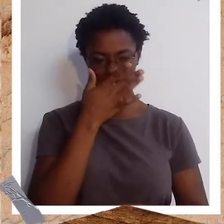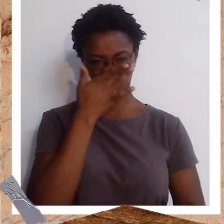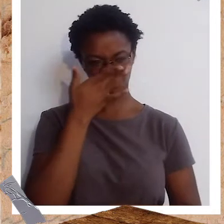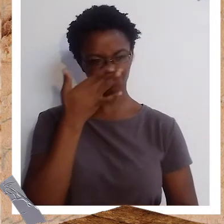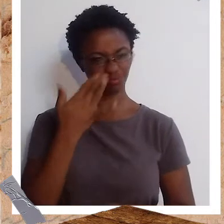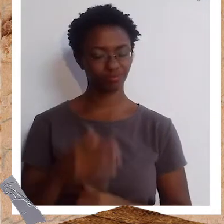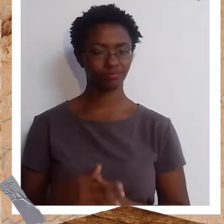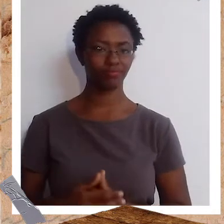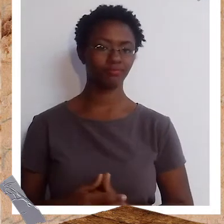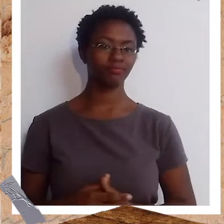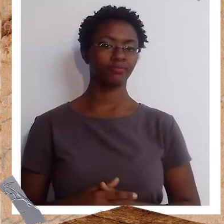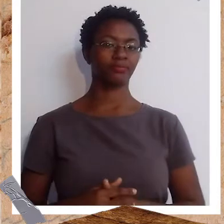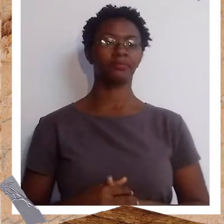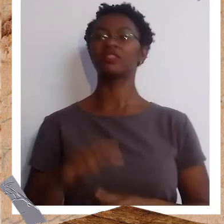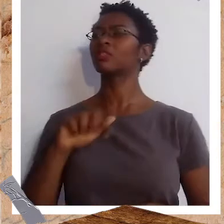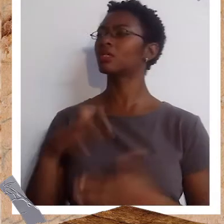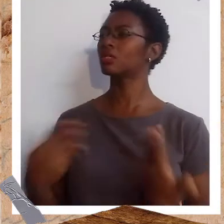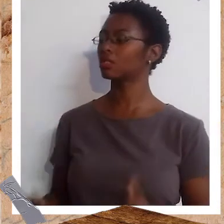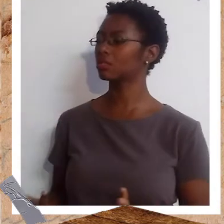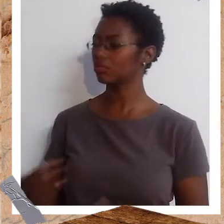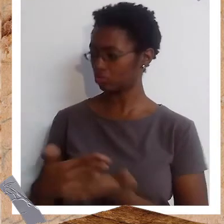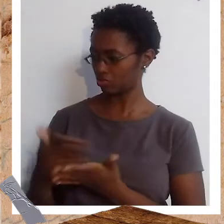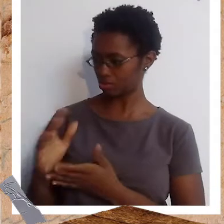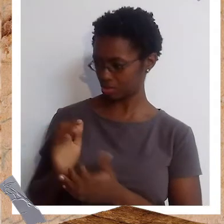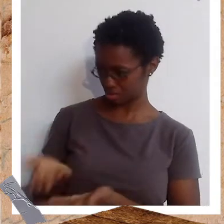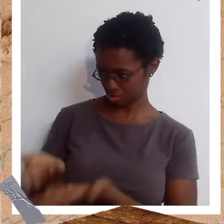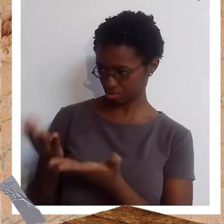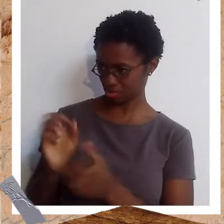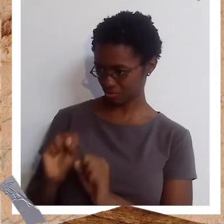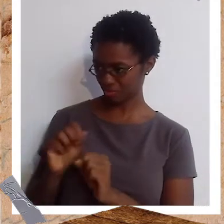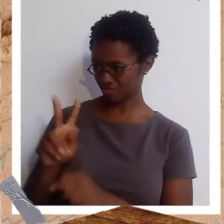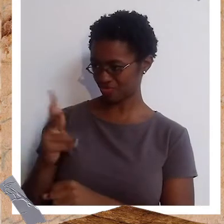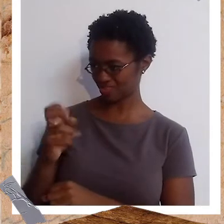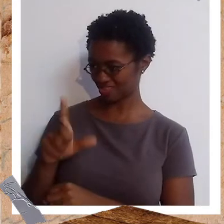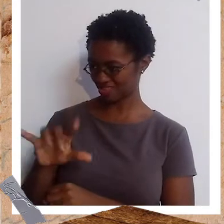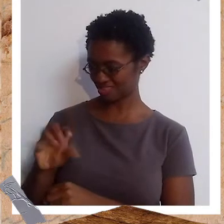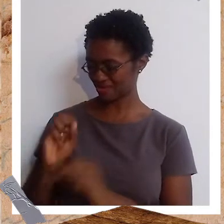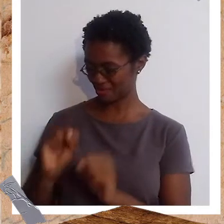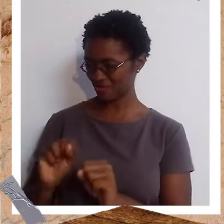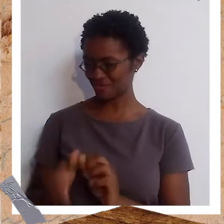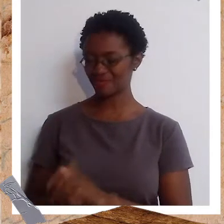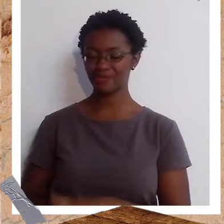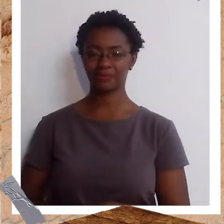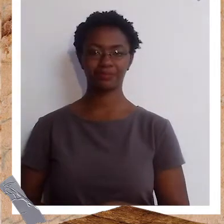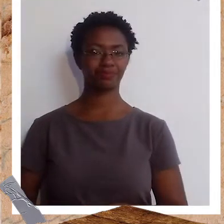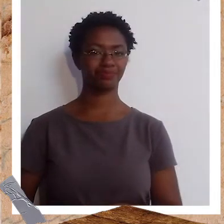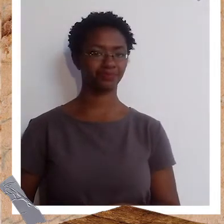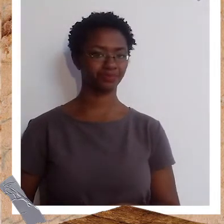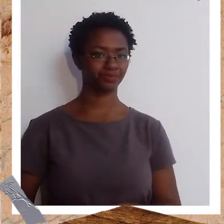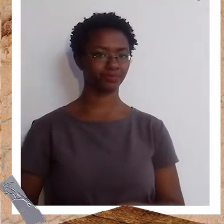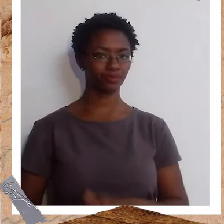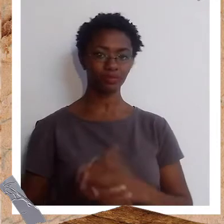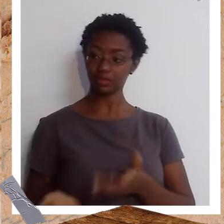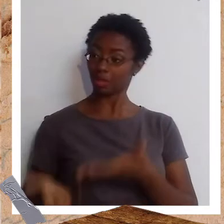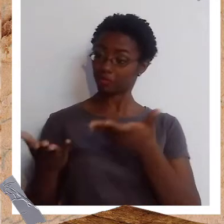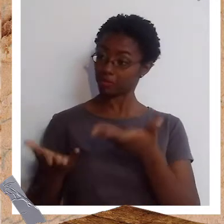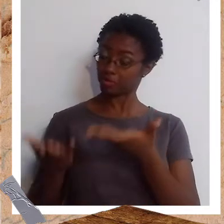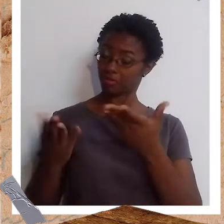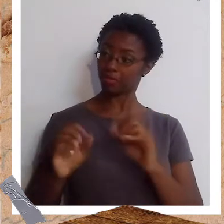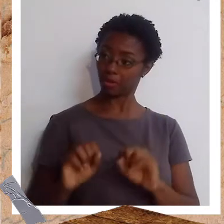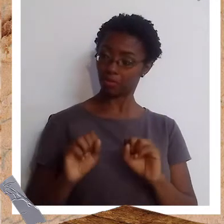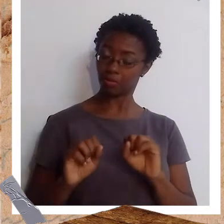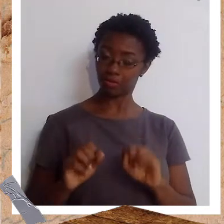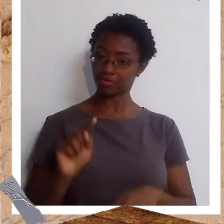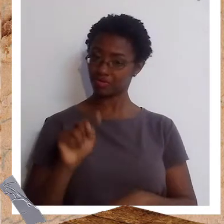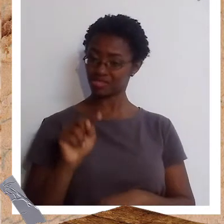Quem vai? Pode começar, Hélio? Posso. Tanto faz. Não, você, por favor, vai lá. Achei que